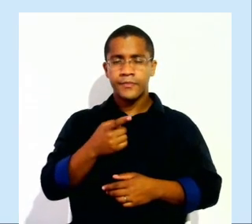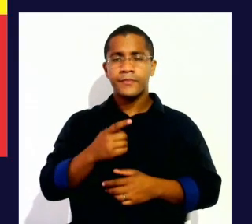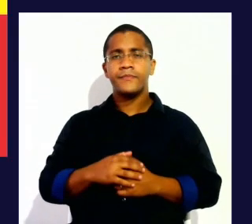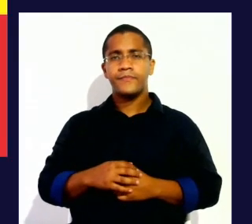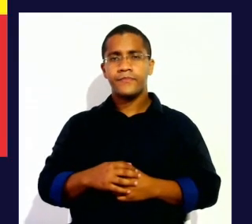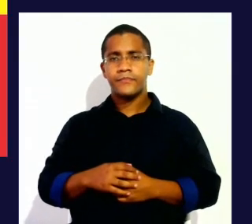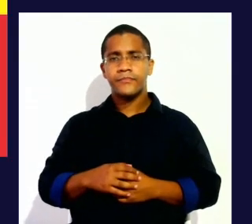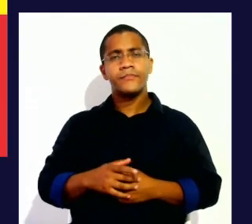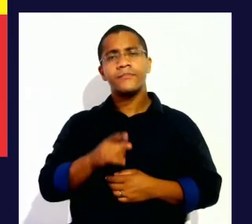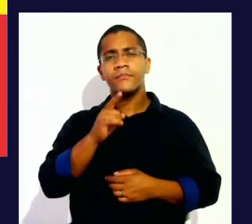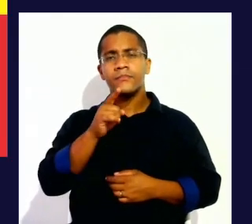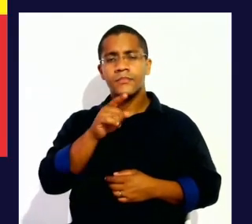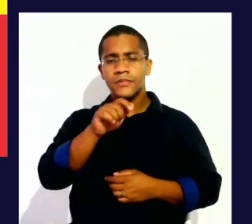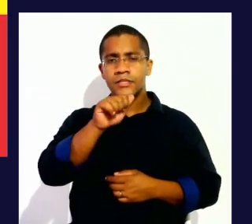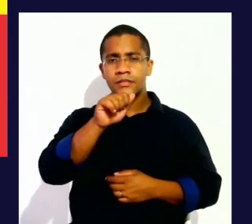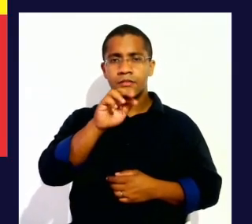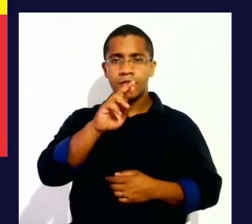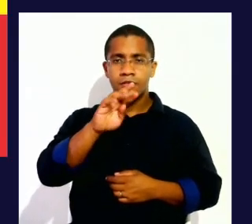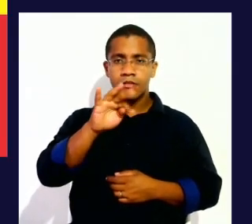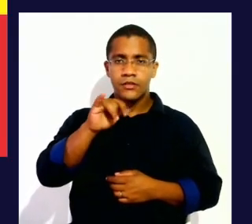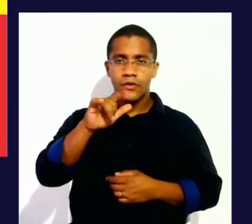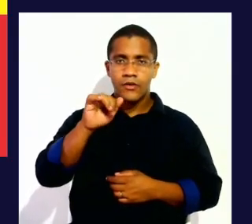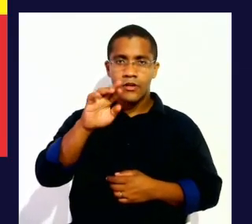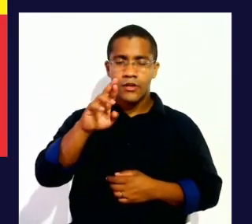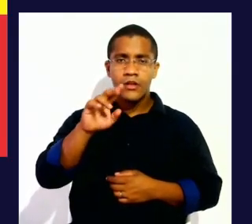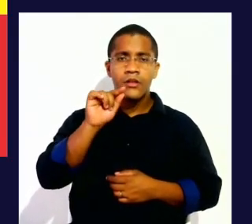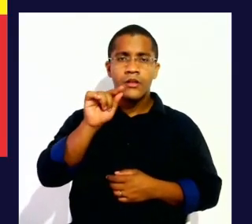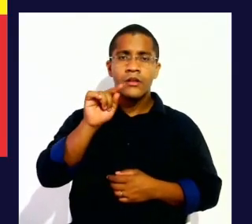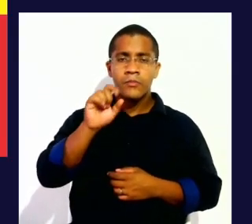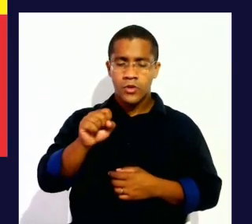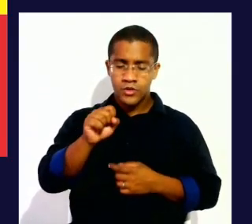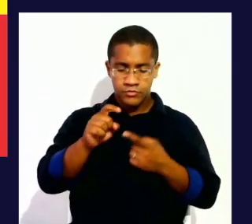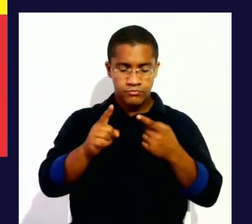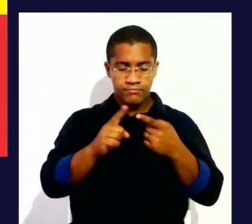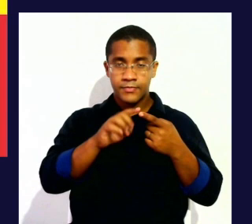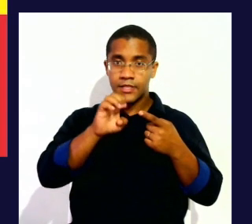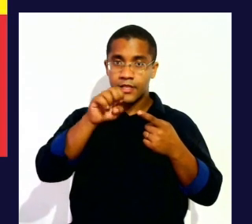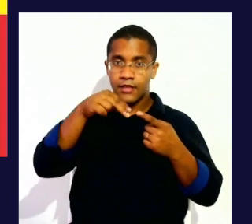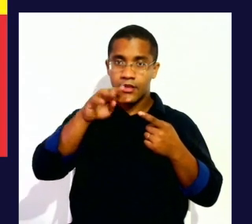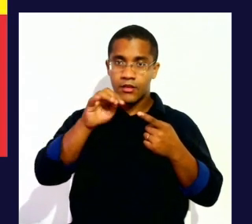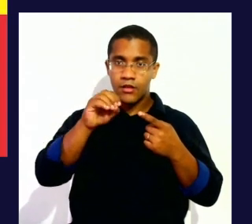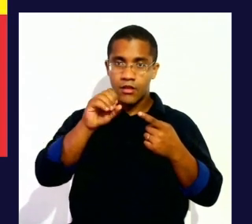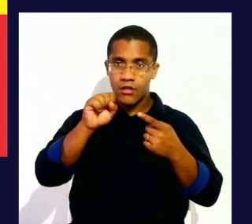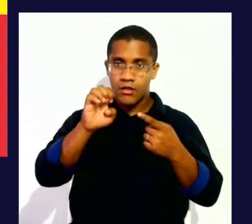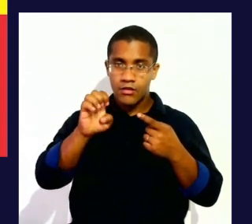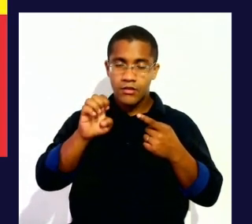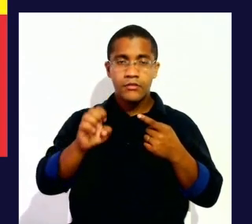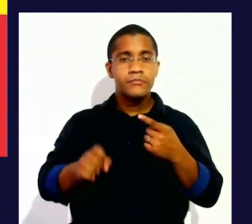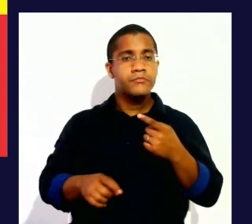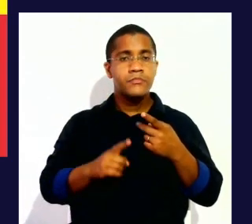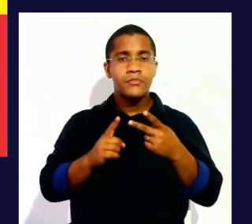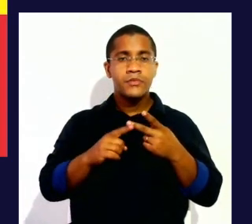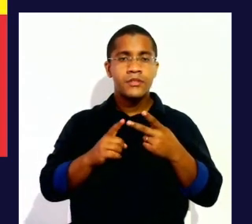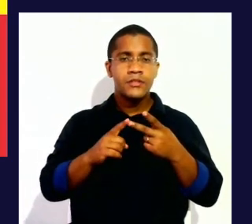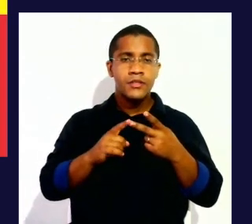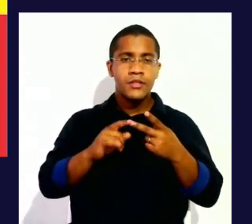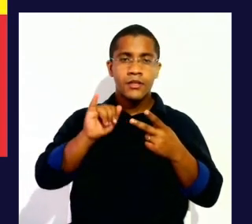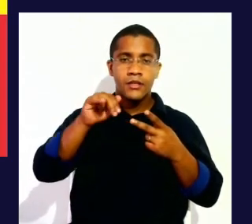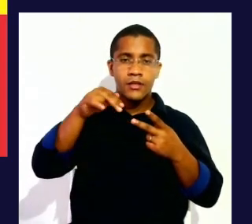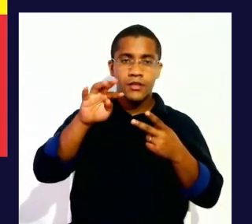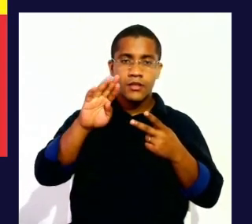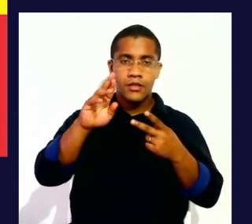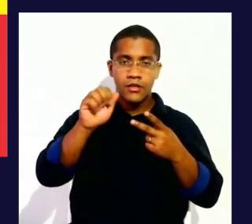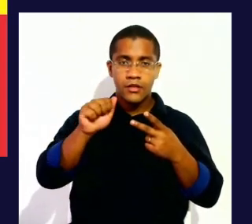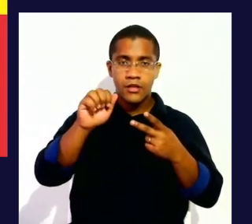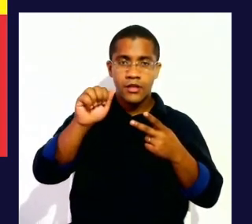articulares. Observa aí na telinha. As lesões articulares, elas podem ser entoses, podem ser, na